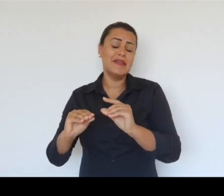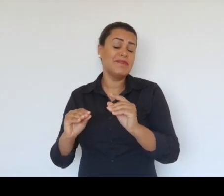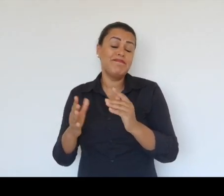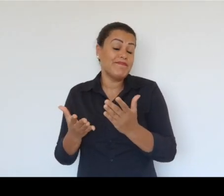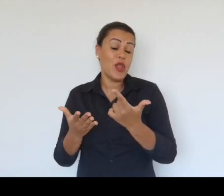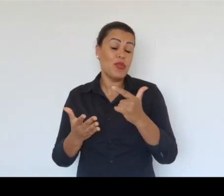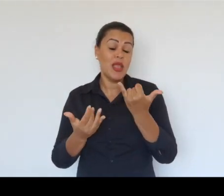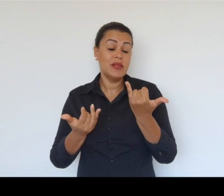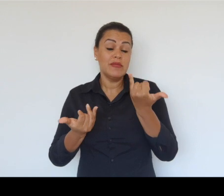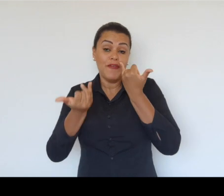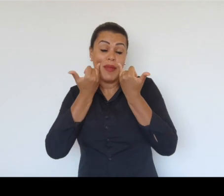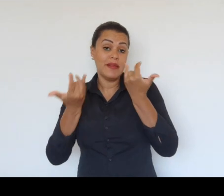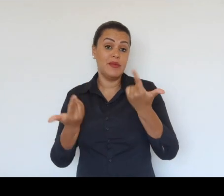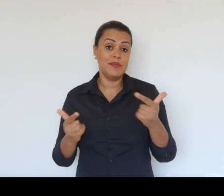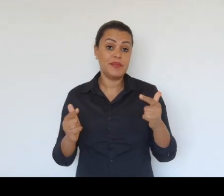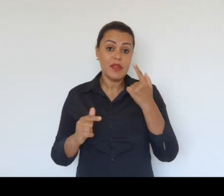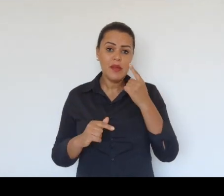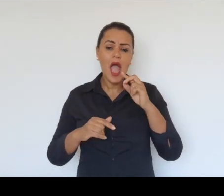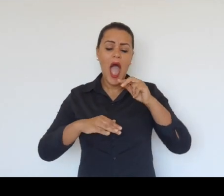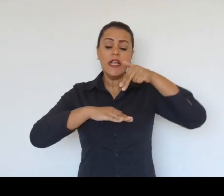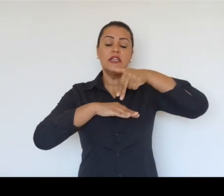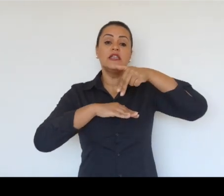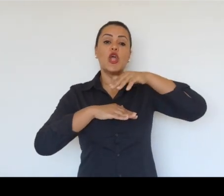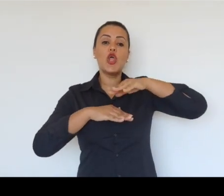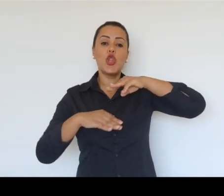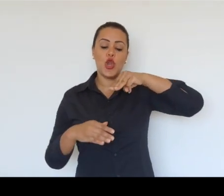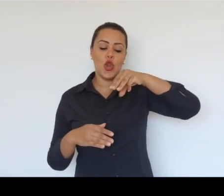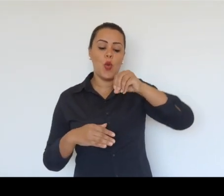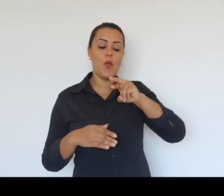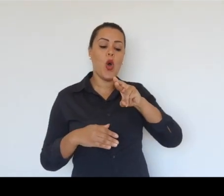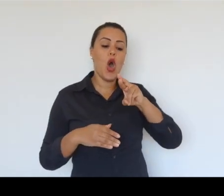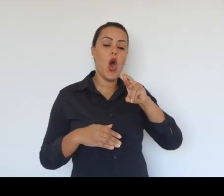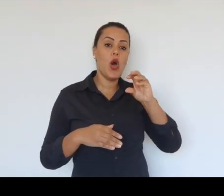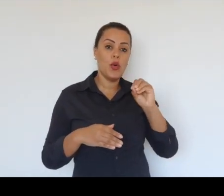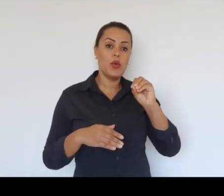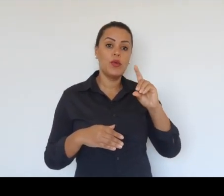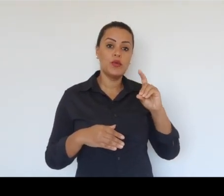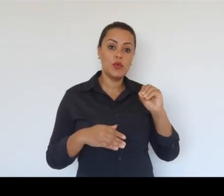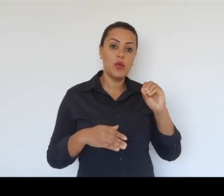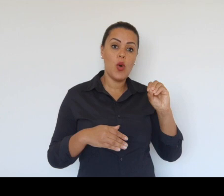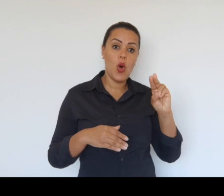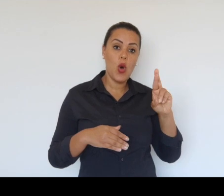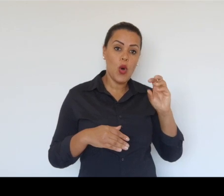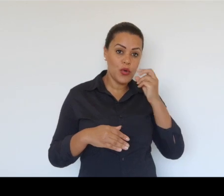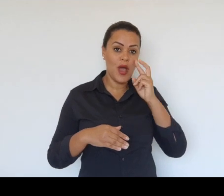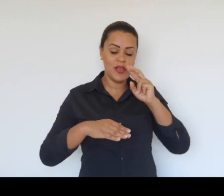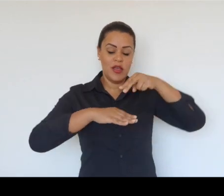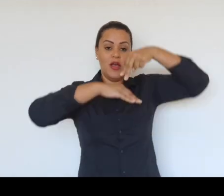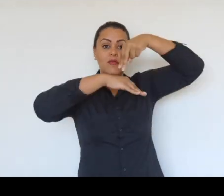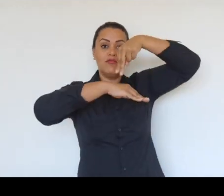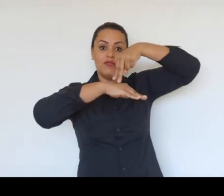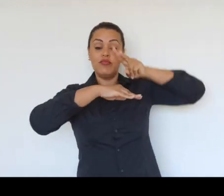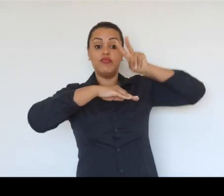Daqui do topo do Morro do Ouro é bem interessante que a gente consegue enxergar toda a paisagem. A gente consegue ver desde a